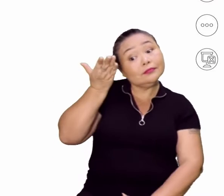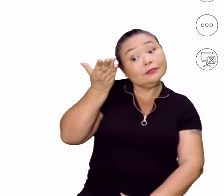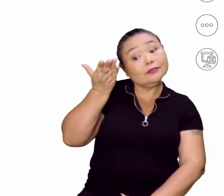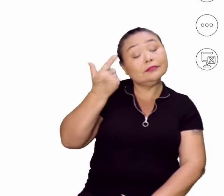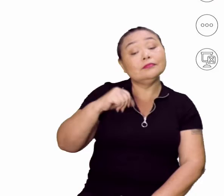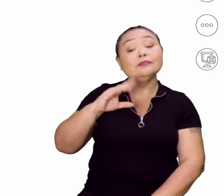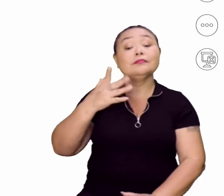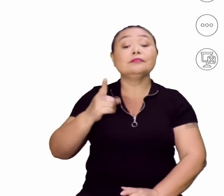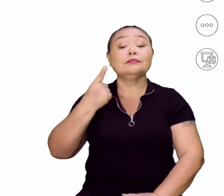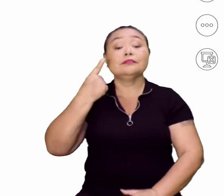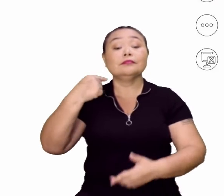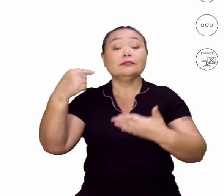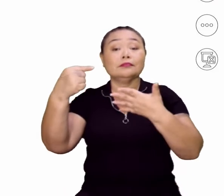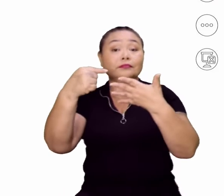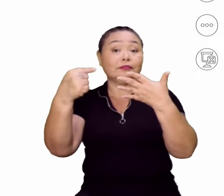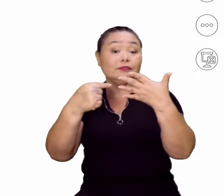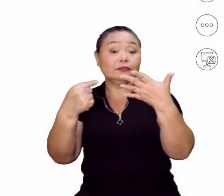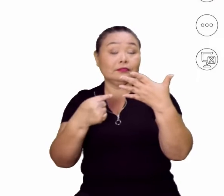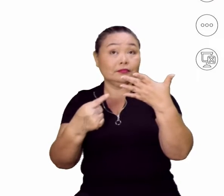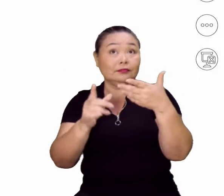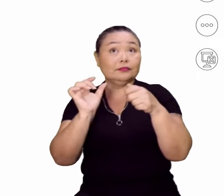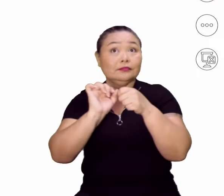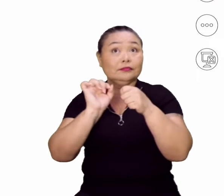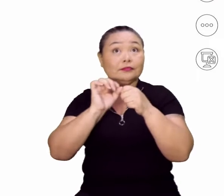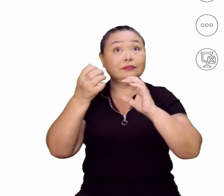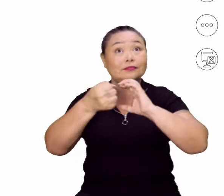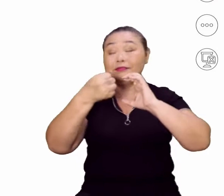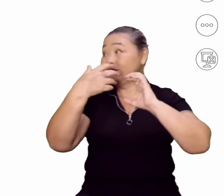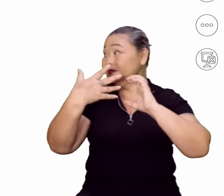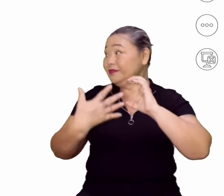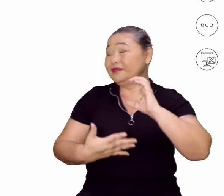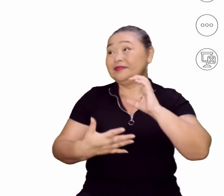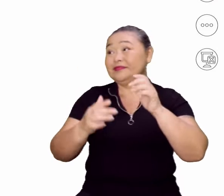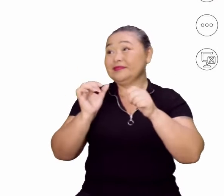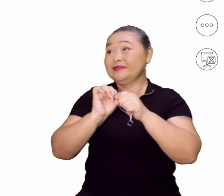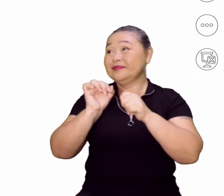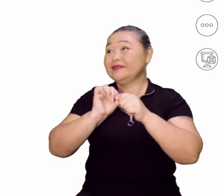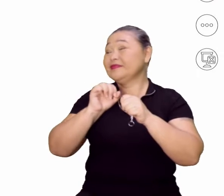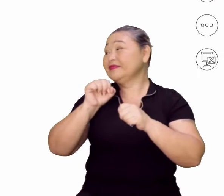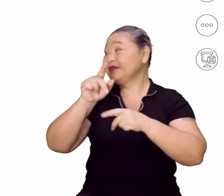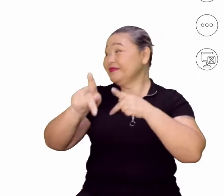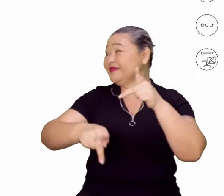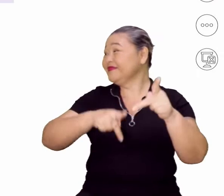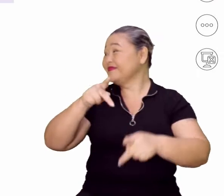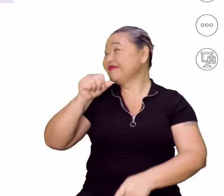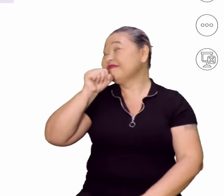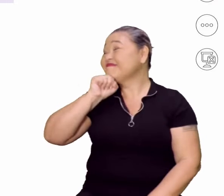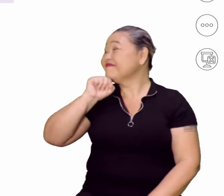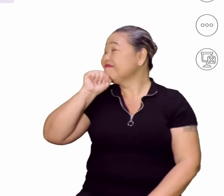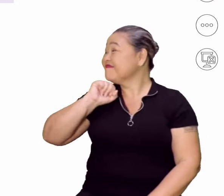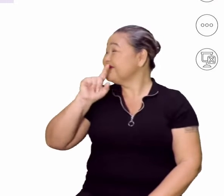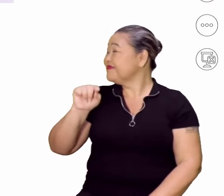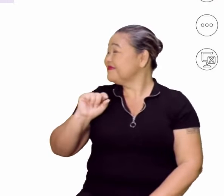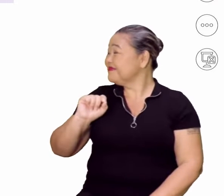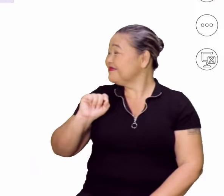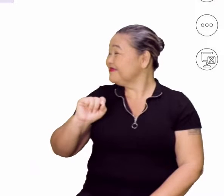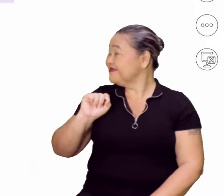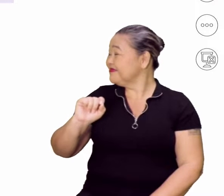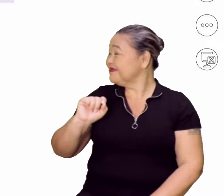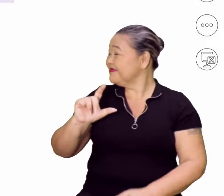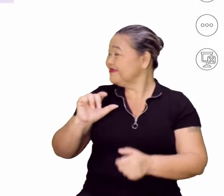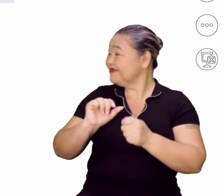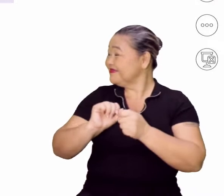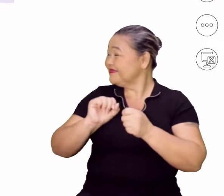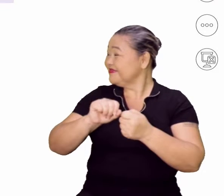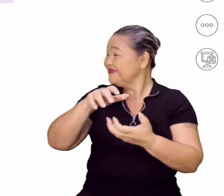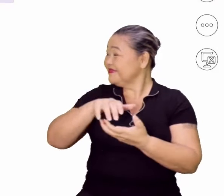do aspecto também que nós falamos sobre a característica de envelhecimento populacional, o que fez com que a população,